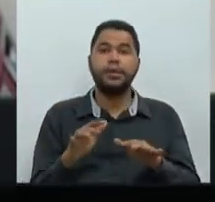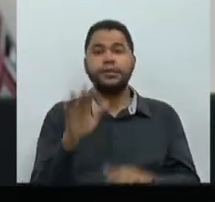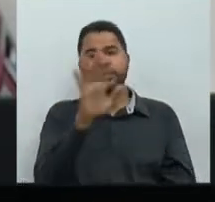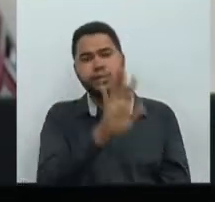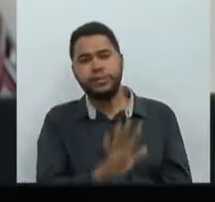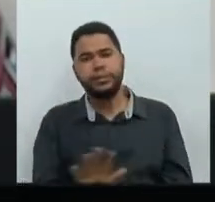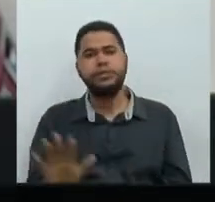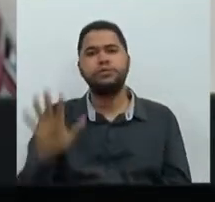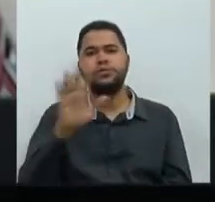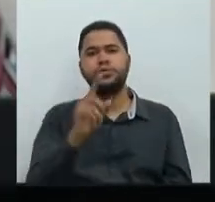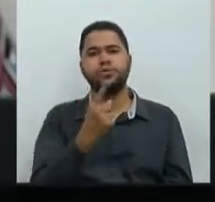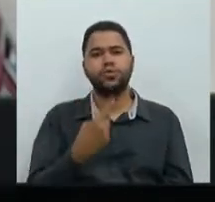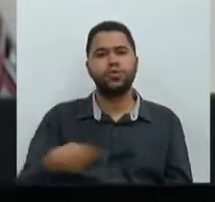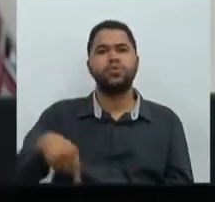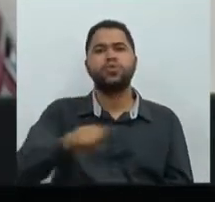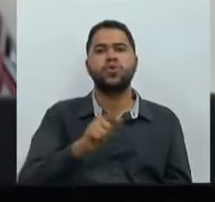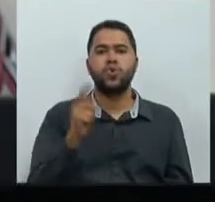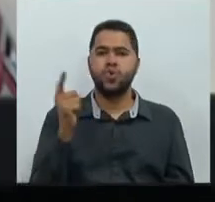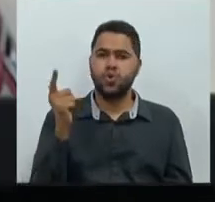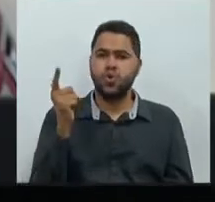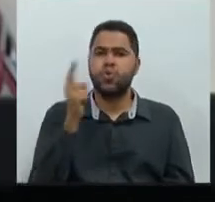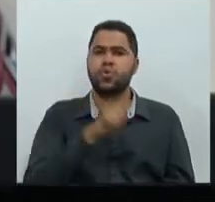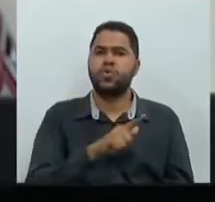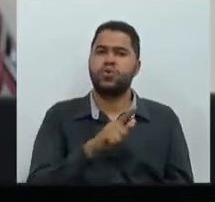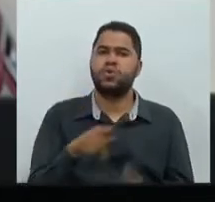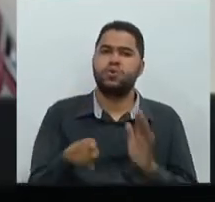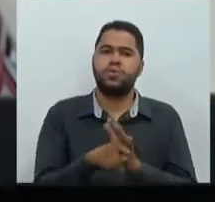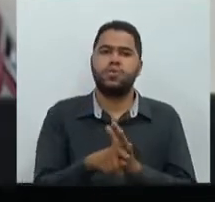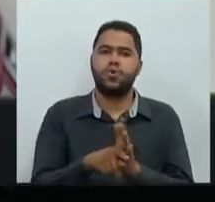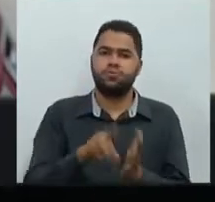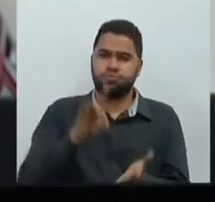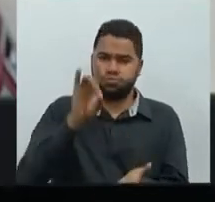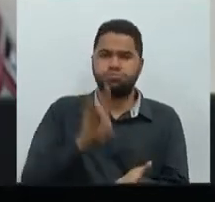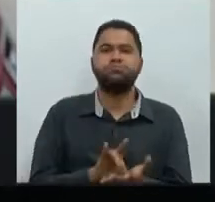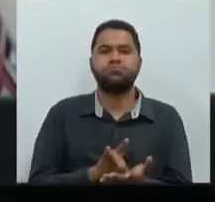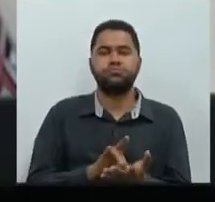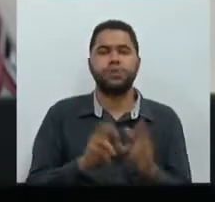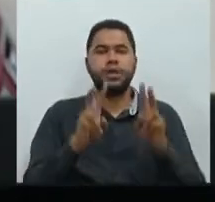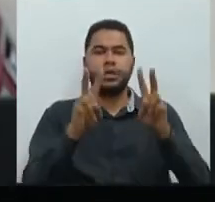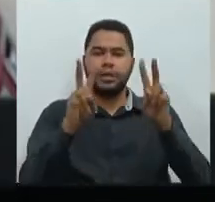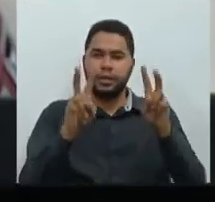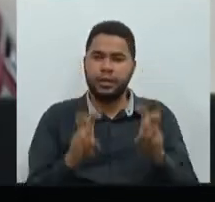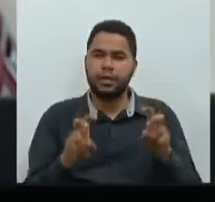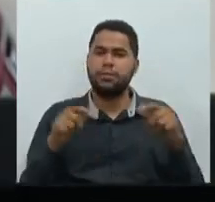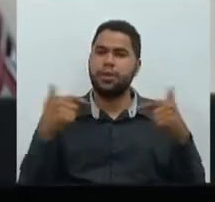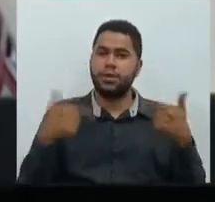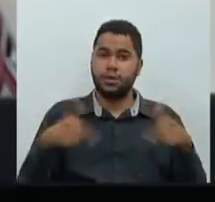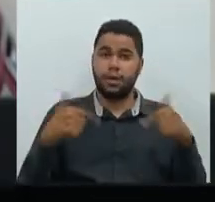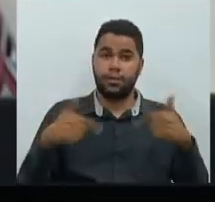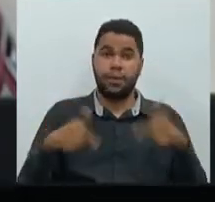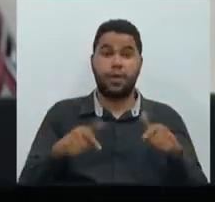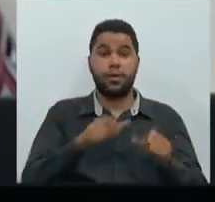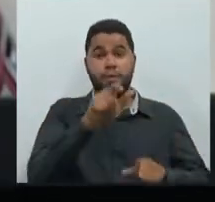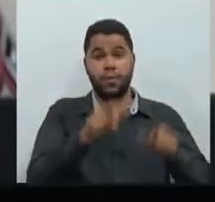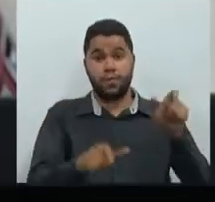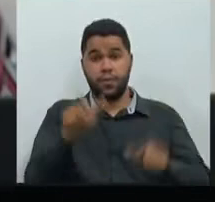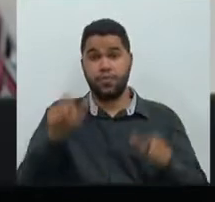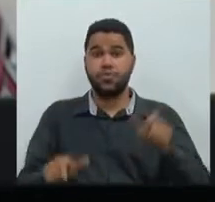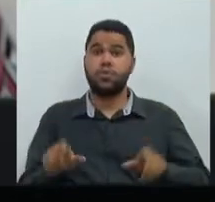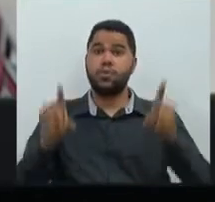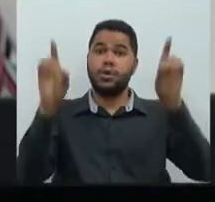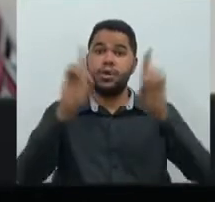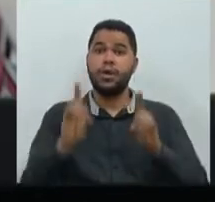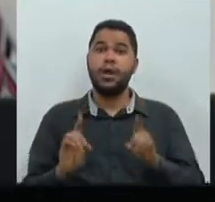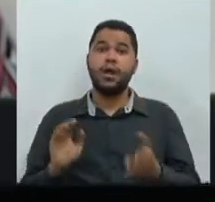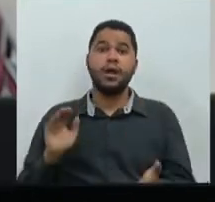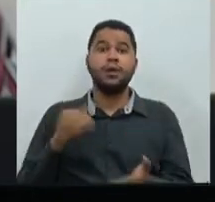nacionais para que a gente possa coroar esse fechamento, né, da grande temática do trabalho para a pessoa com deficiência. Mas até